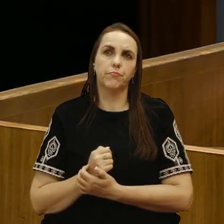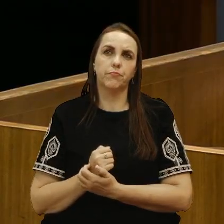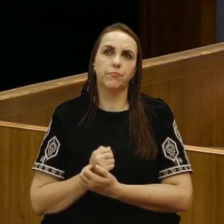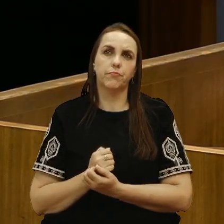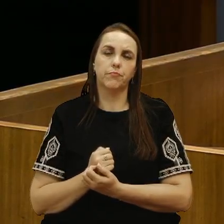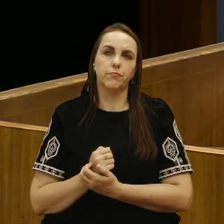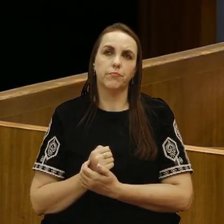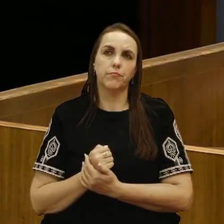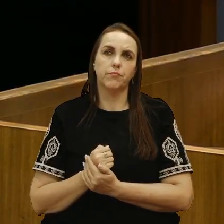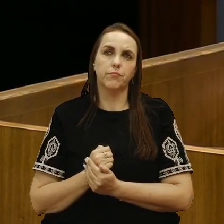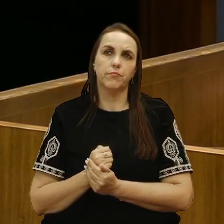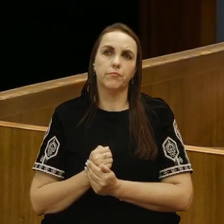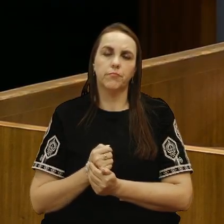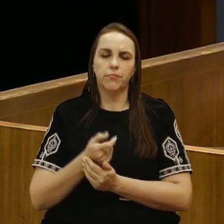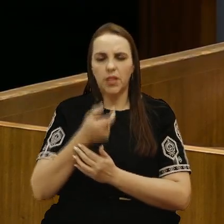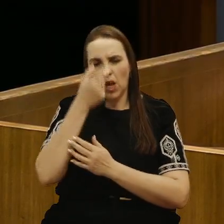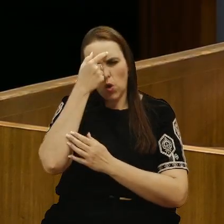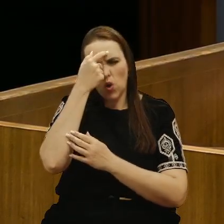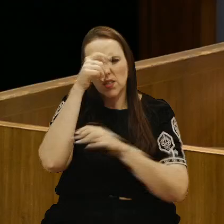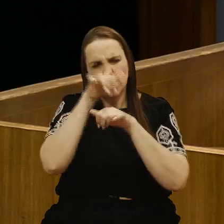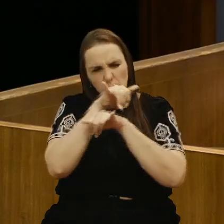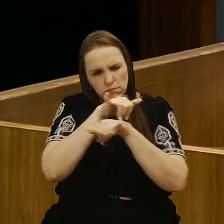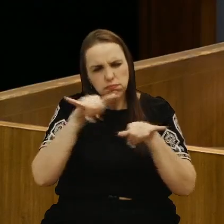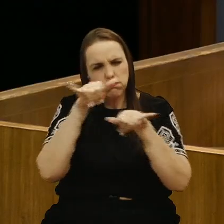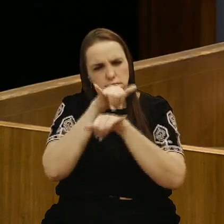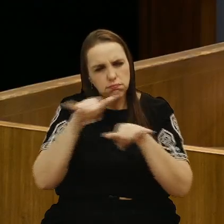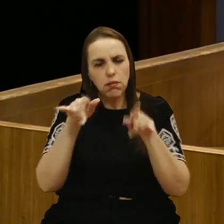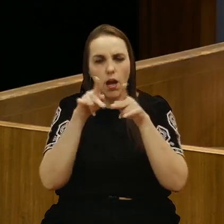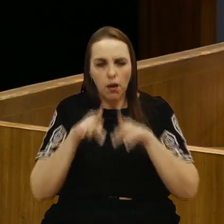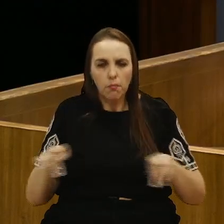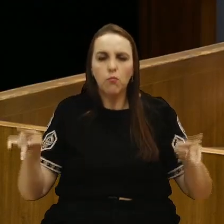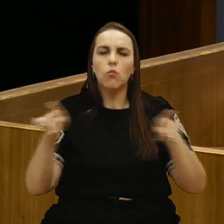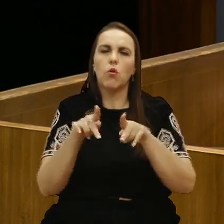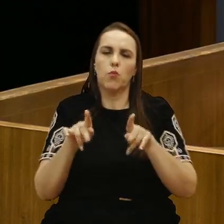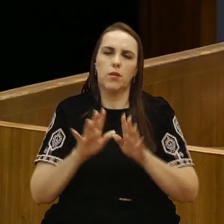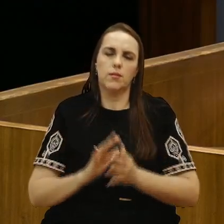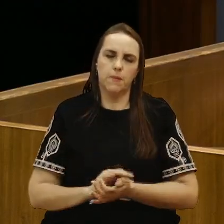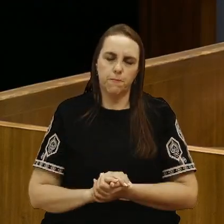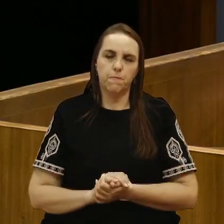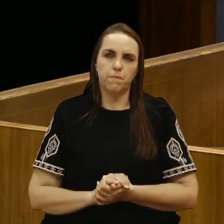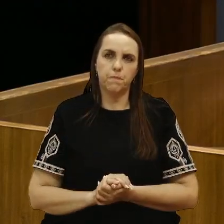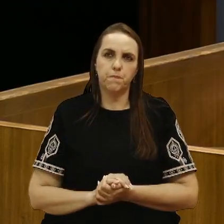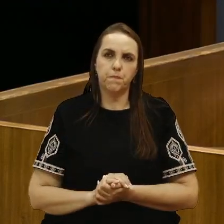uma conscientização da população. Agora,